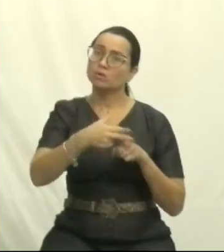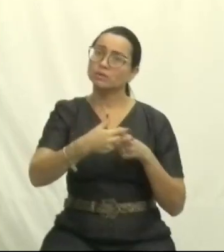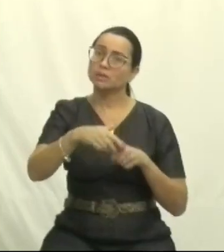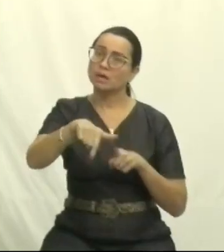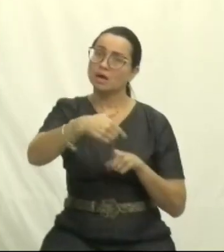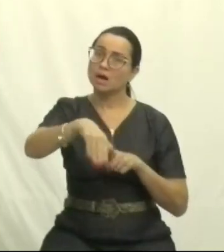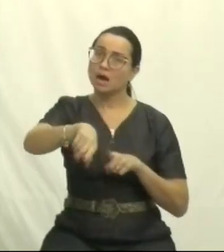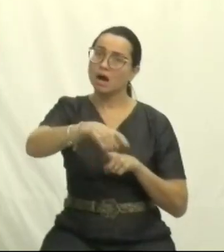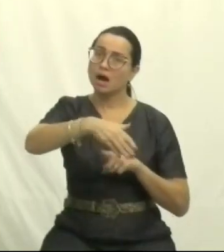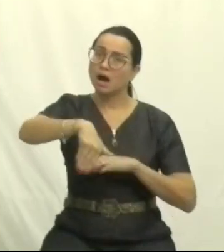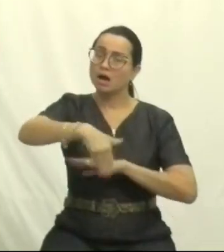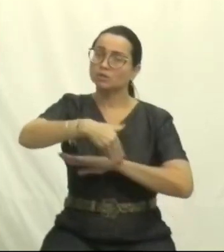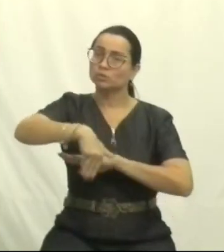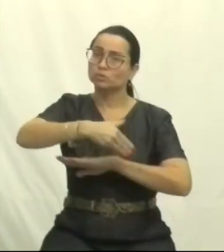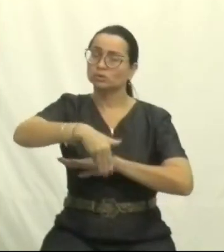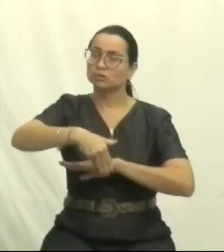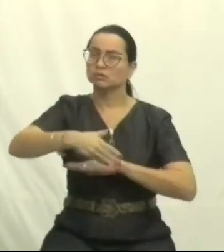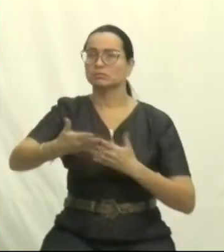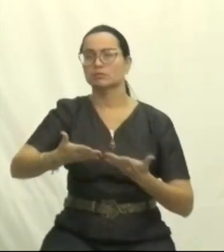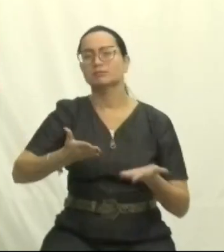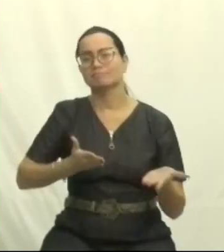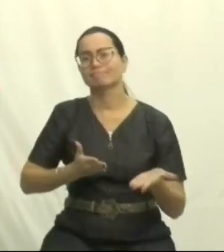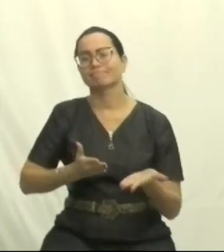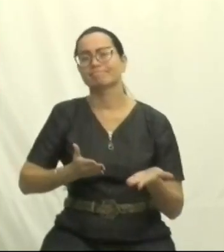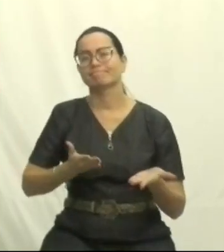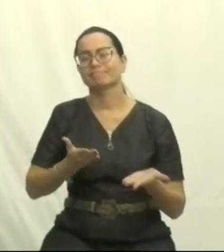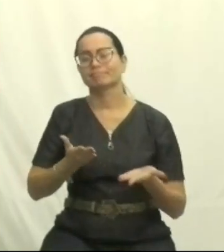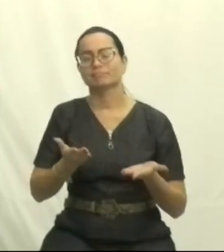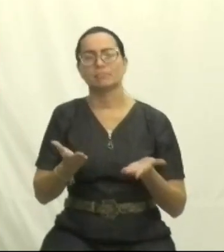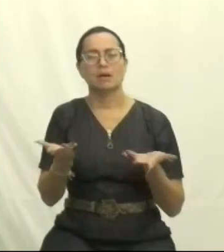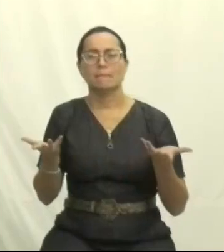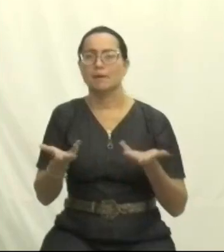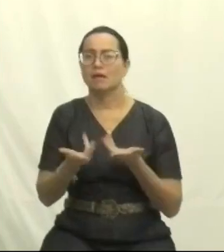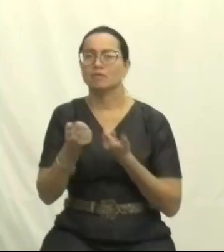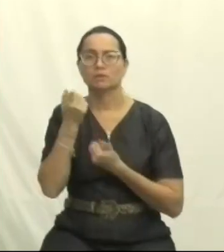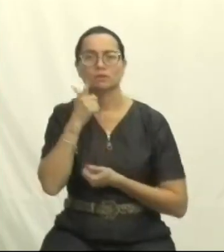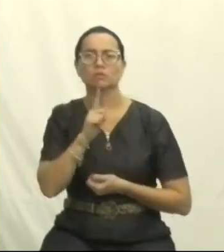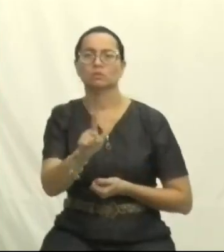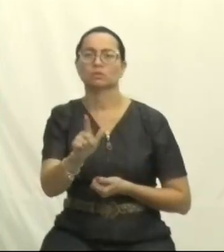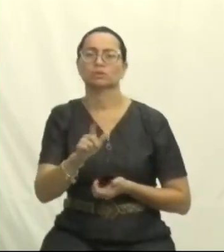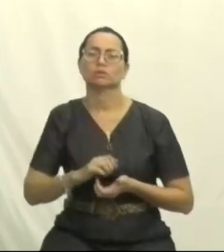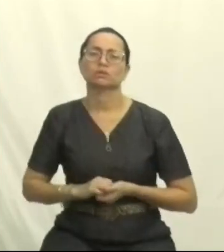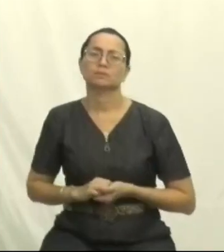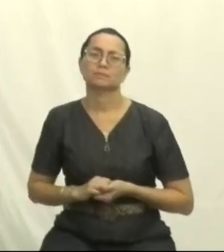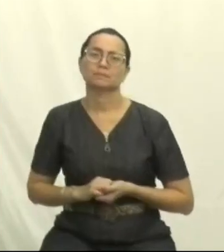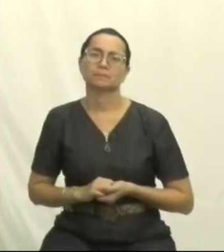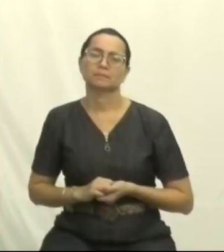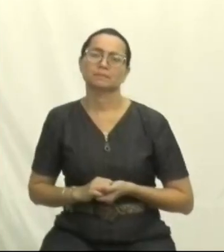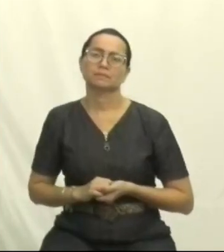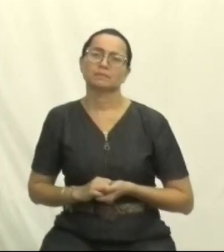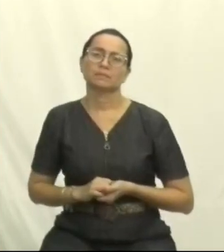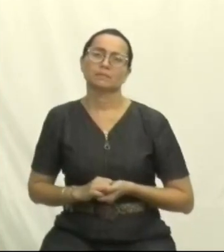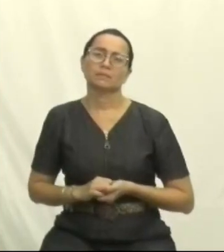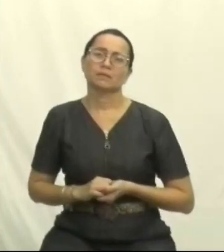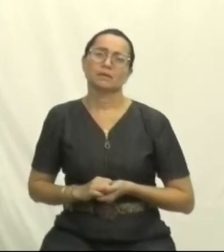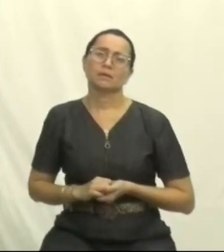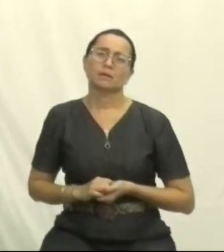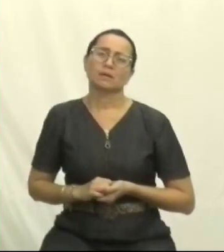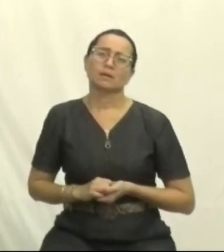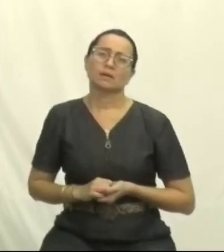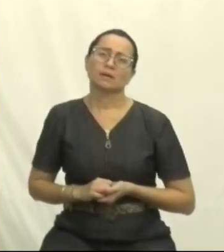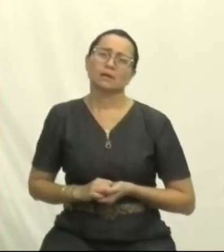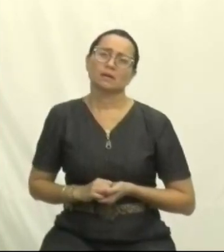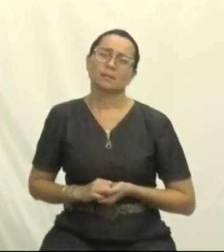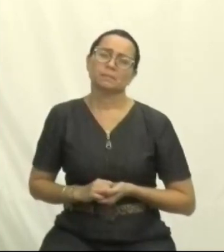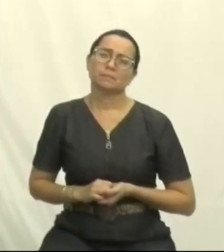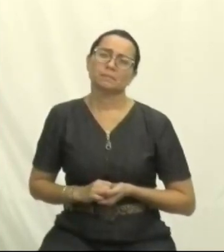vereador Arléo. Isso vai ser uma grande conquista e com certeza os motoristas vão agradecer, que não só as ruas do centro, até você fez esse questionamento aqui,